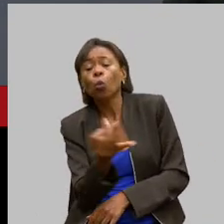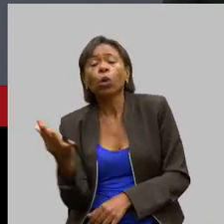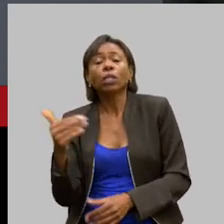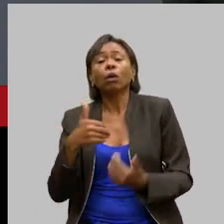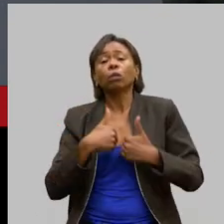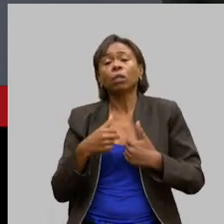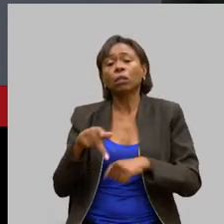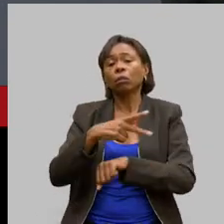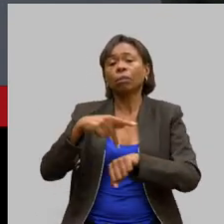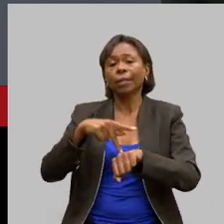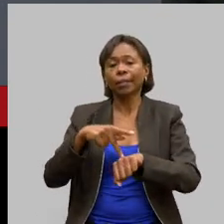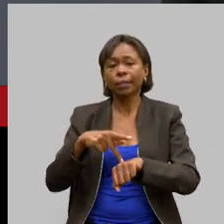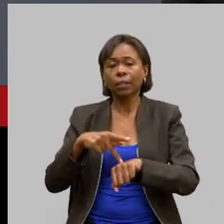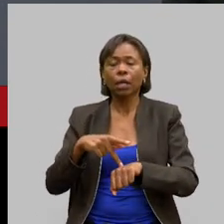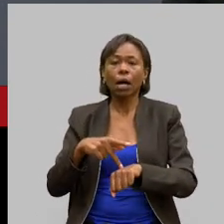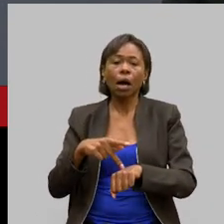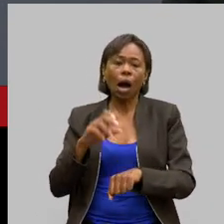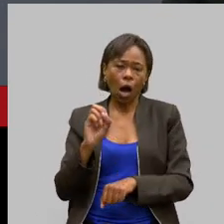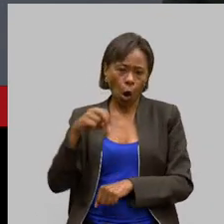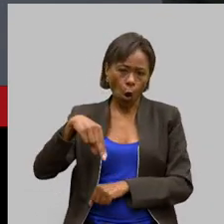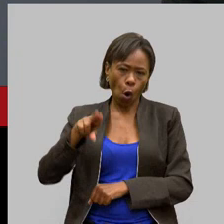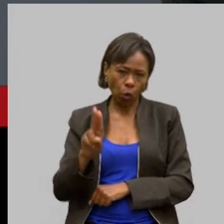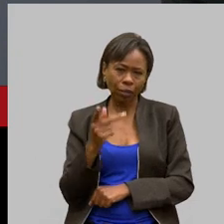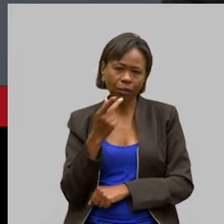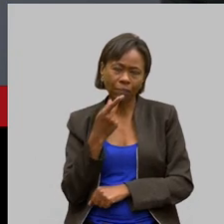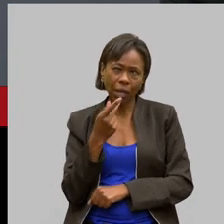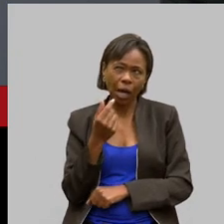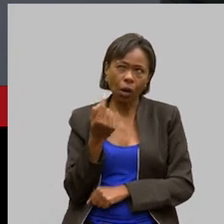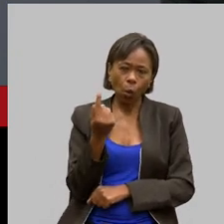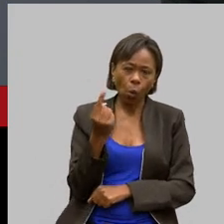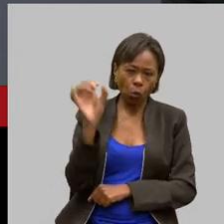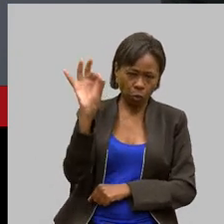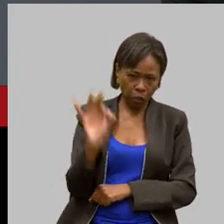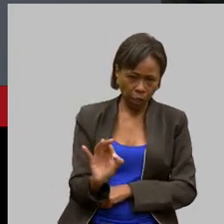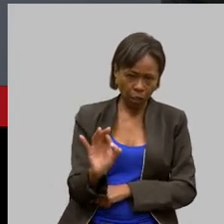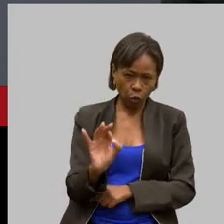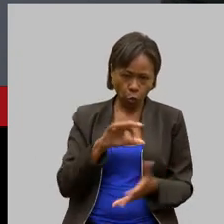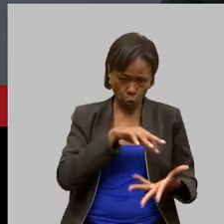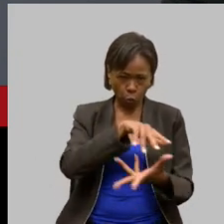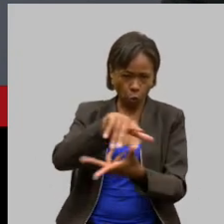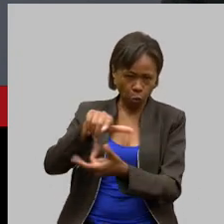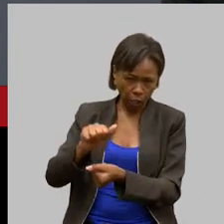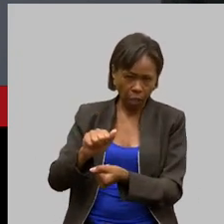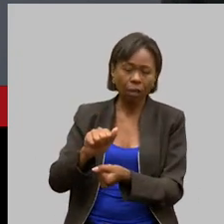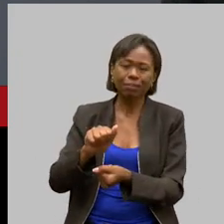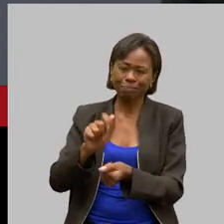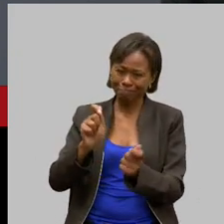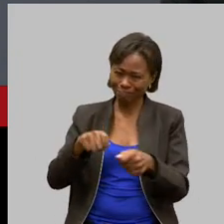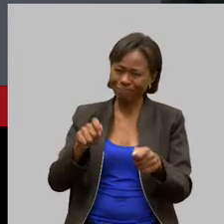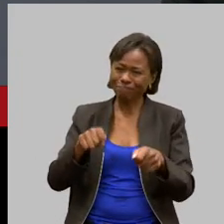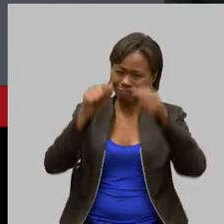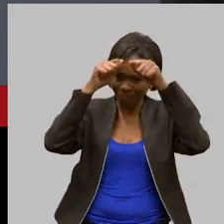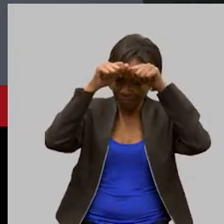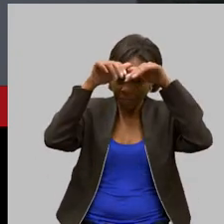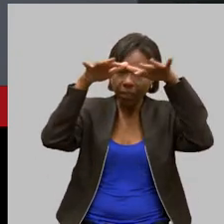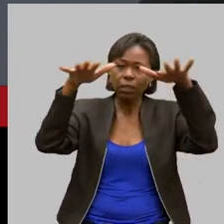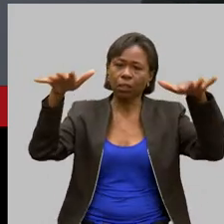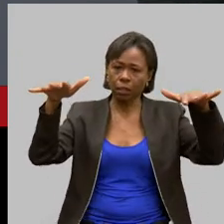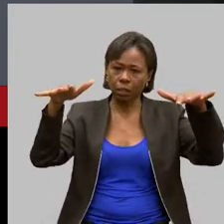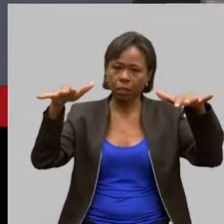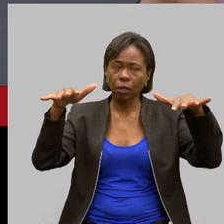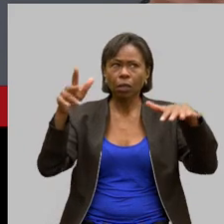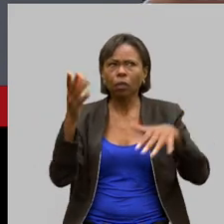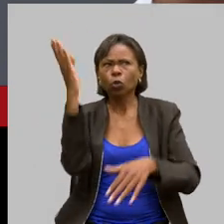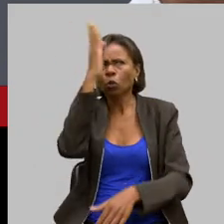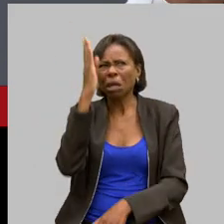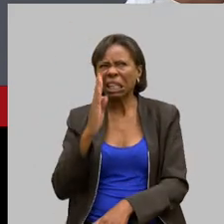ONU estimava que 1% da população mundial pode estar no espectro né se a gente Trazer isso pra realidade brasileira são mais